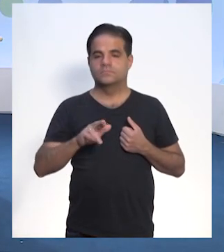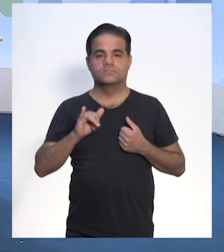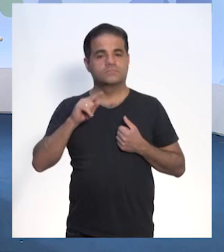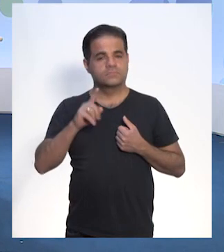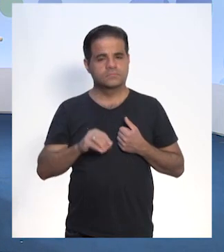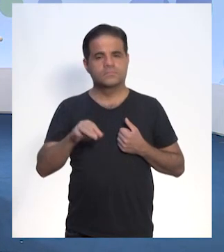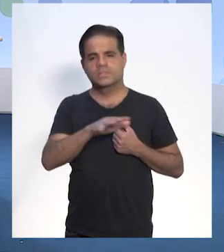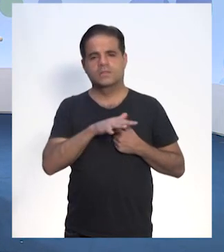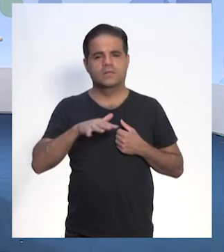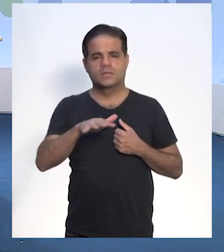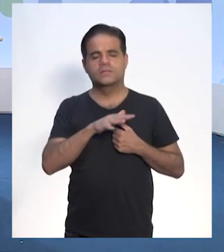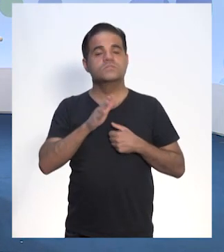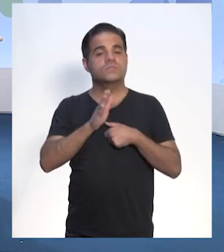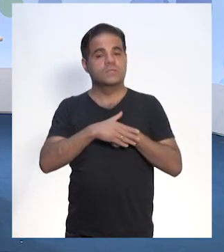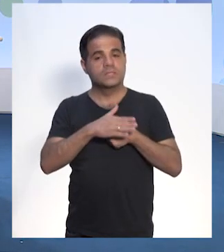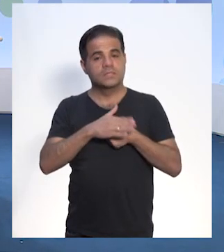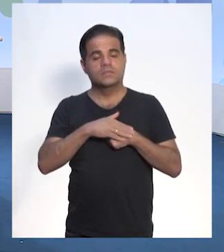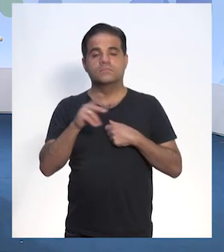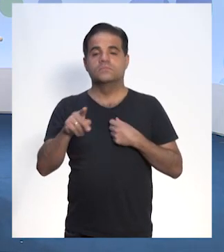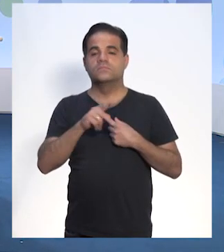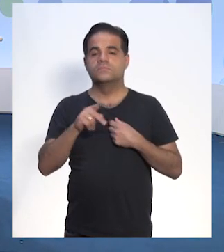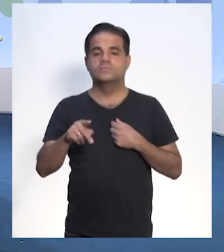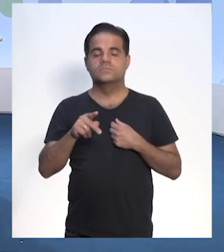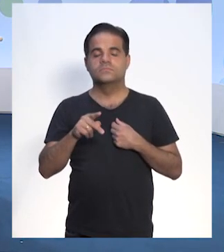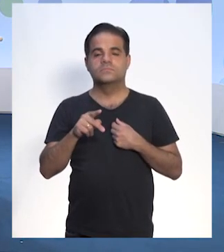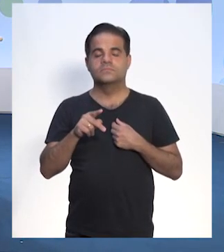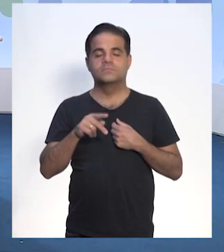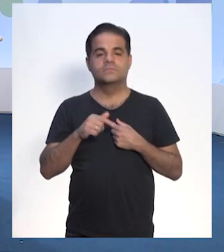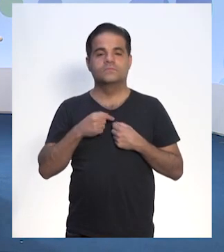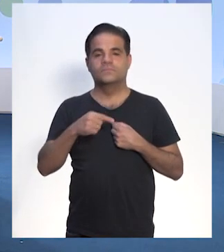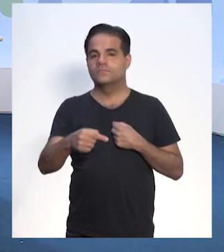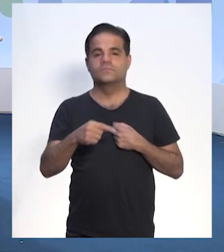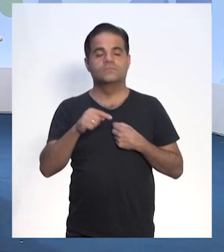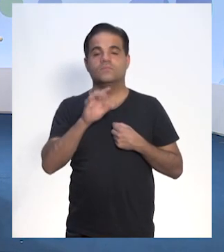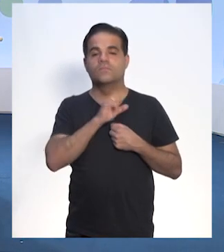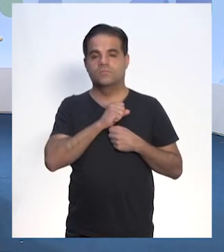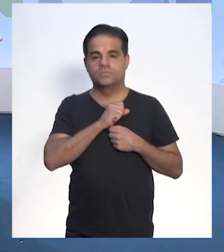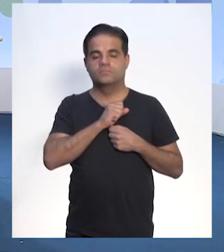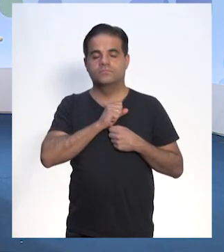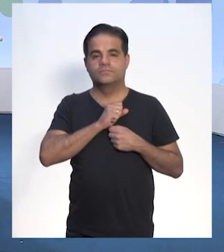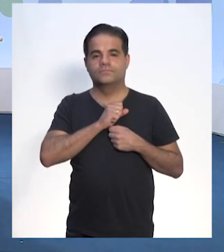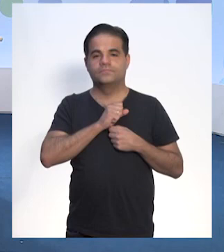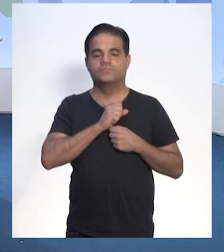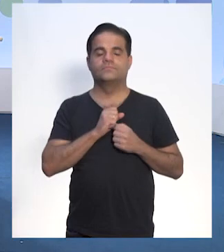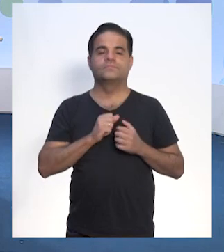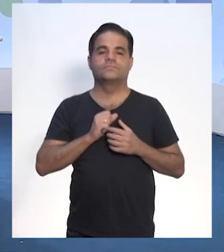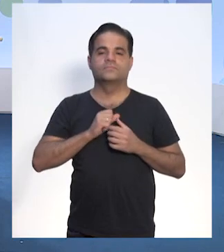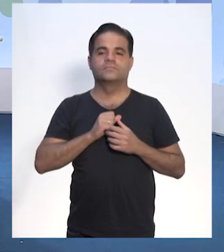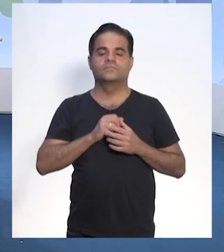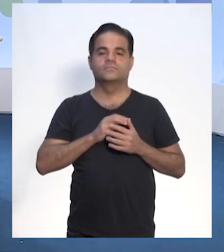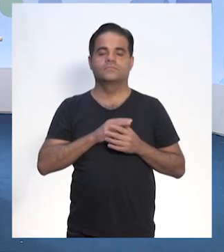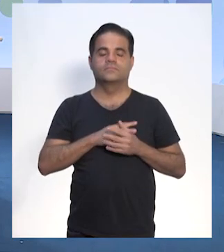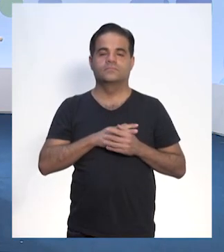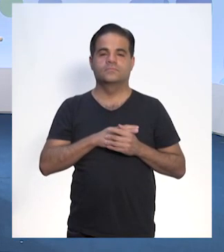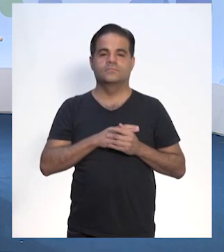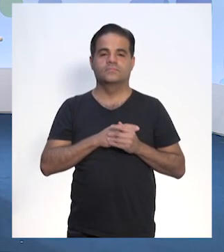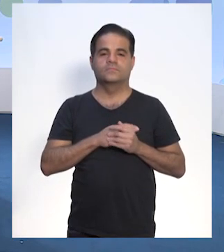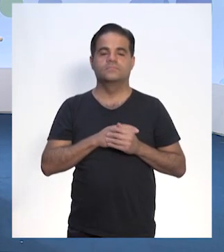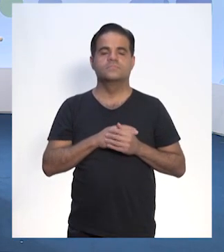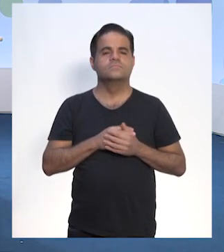O aluno Carlos, da Pro Silvana, colocou também narrativa, personagens, tempo e